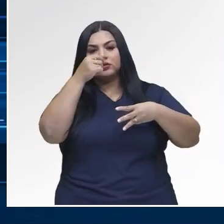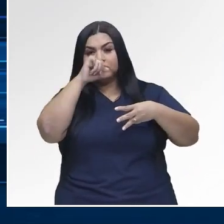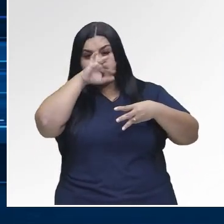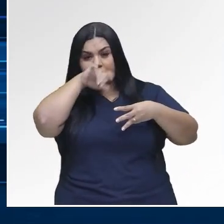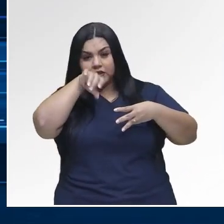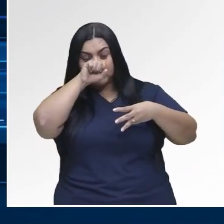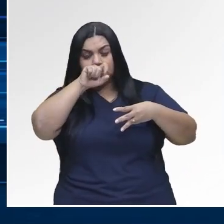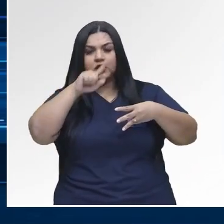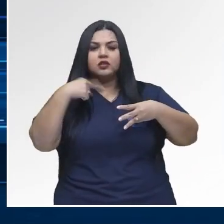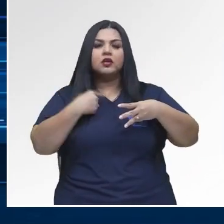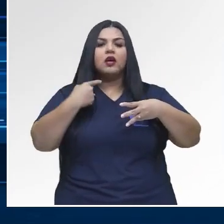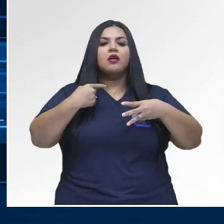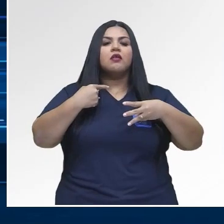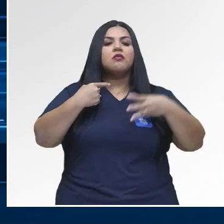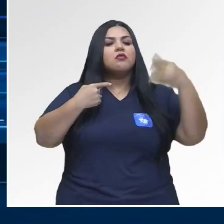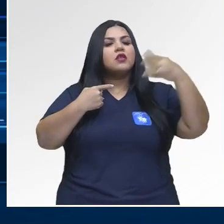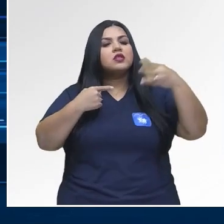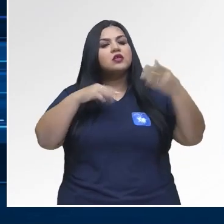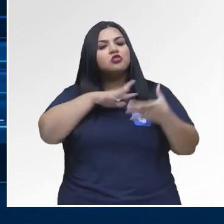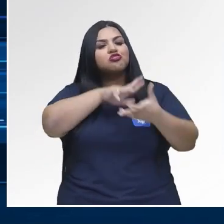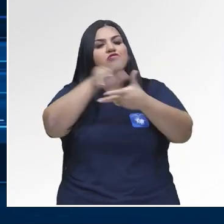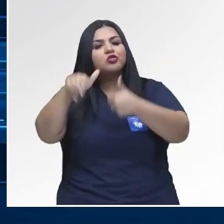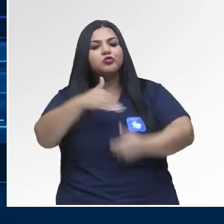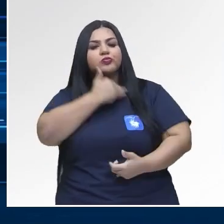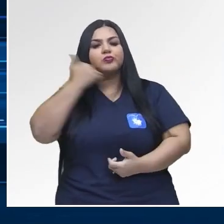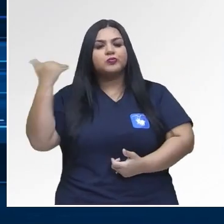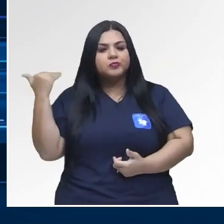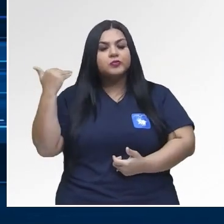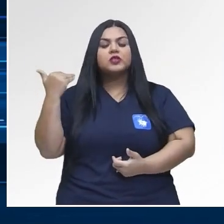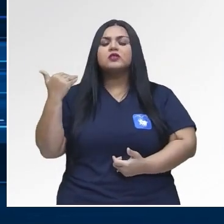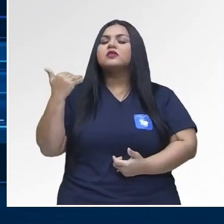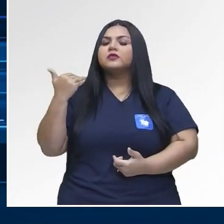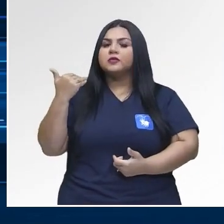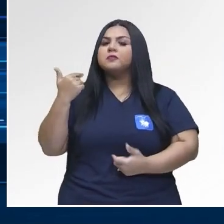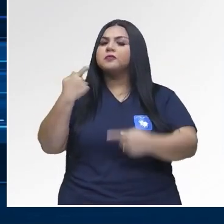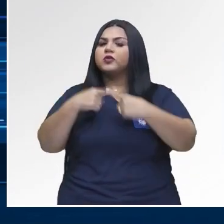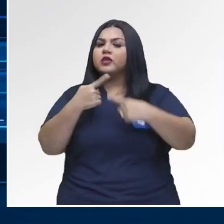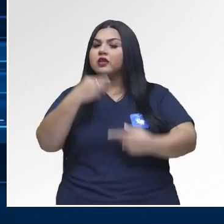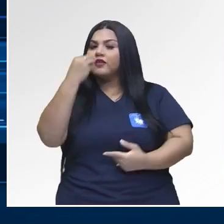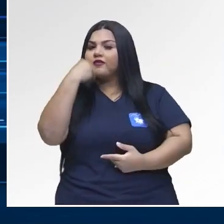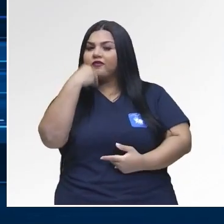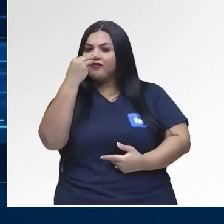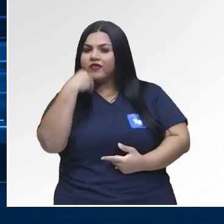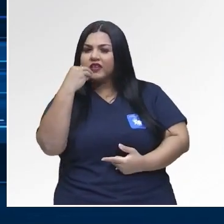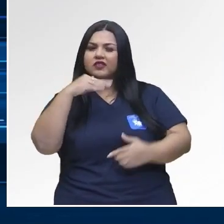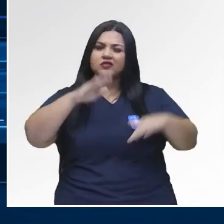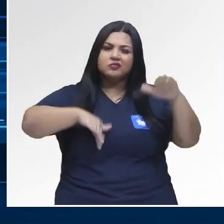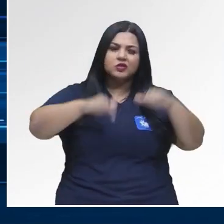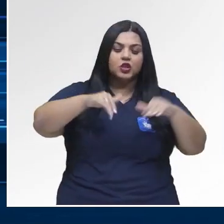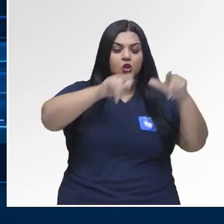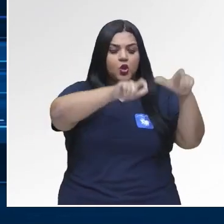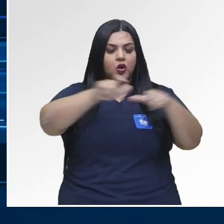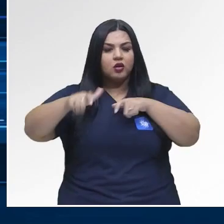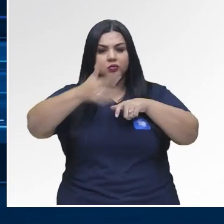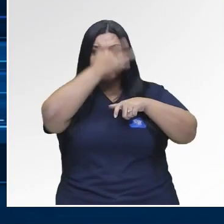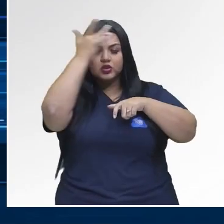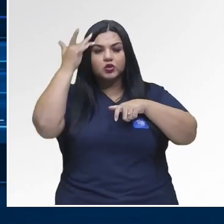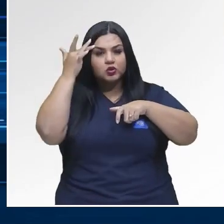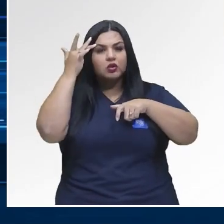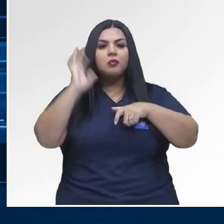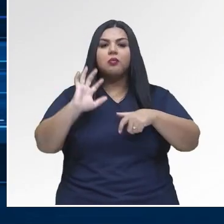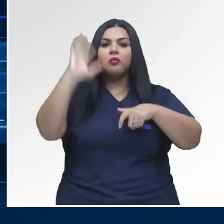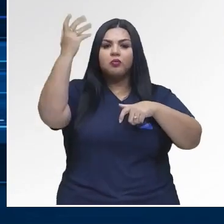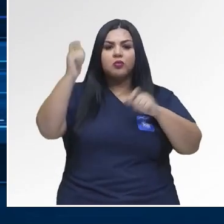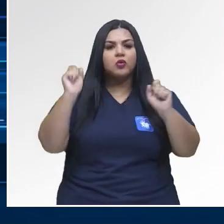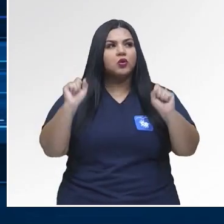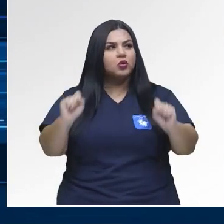nosso sistema respiratório está muito vulnerável, tá? Dependendo aí do ambiente em que você esteja, então podem acontecer vários